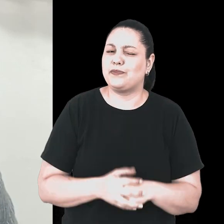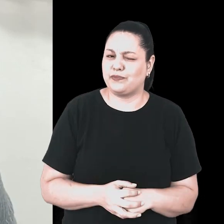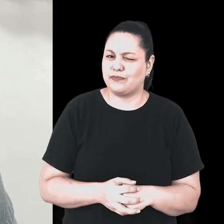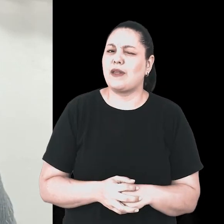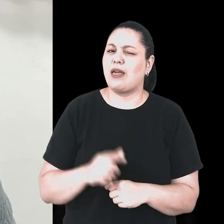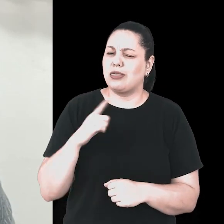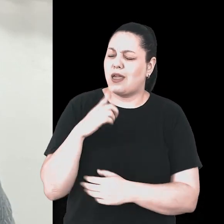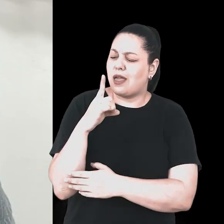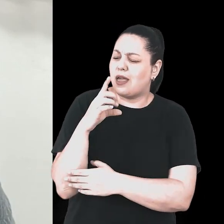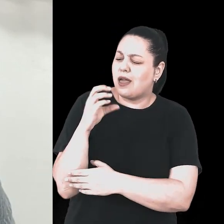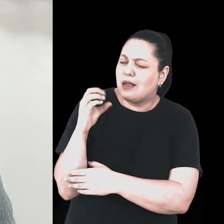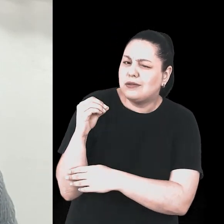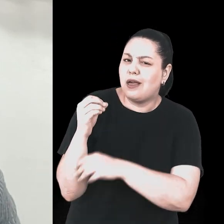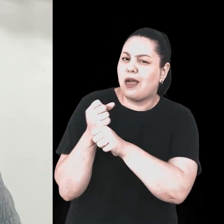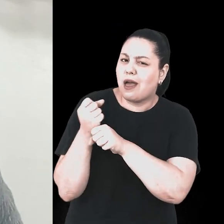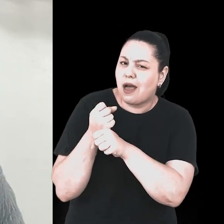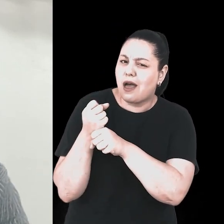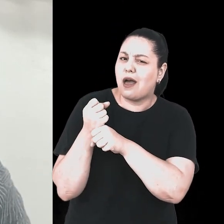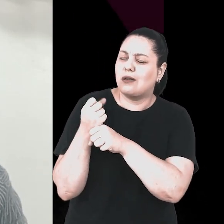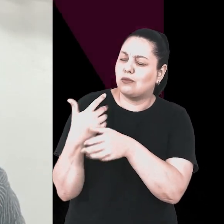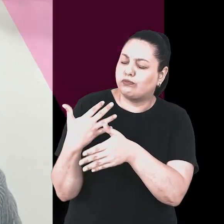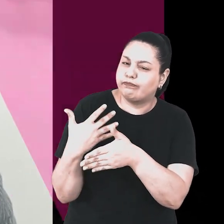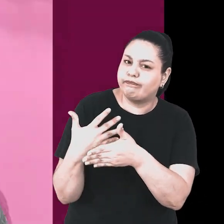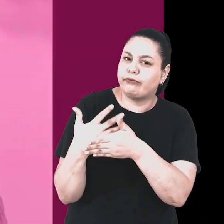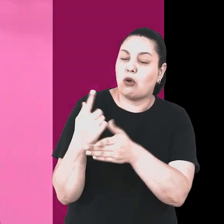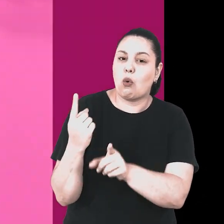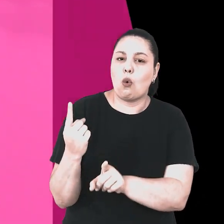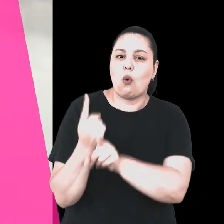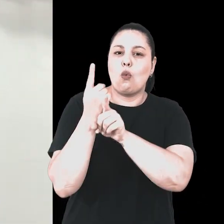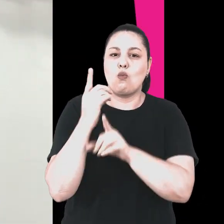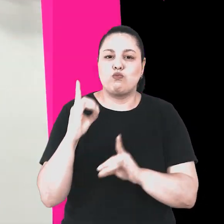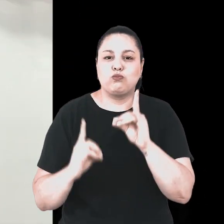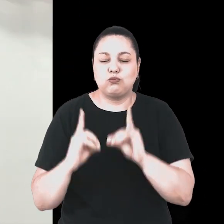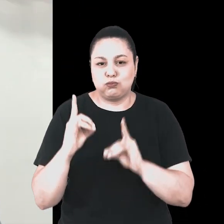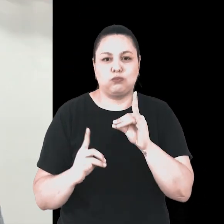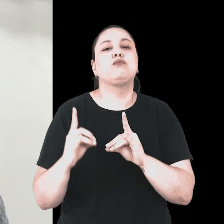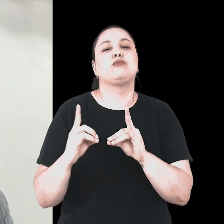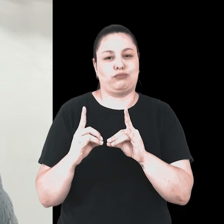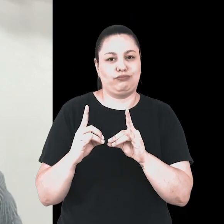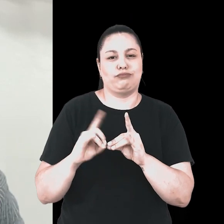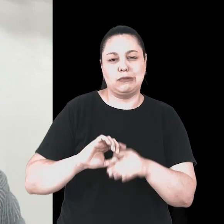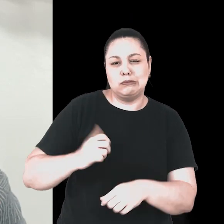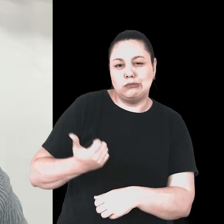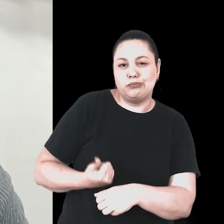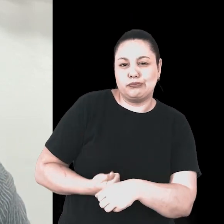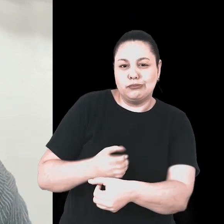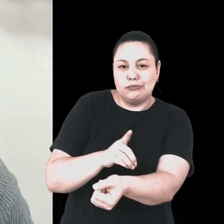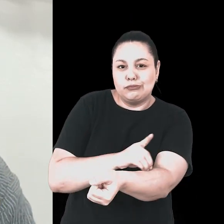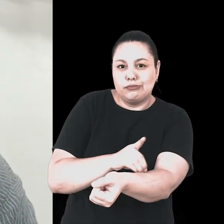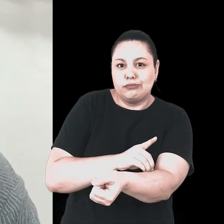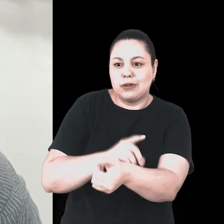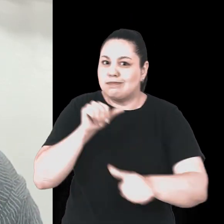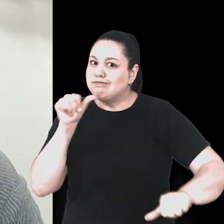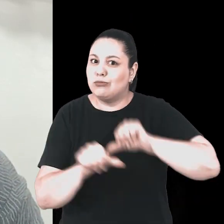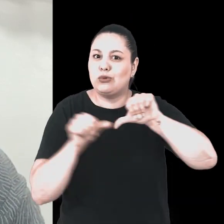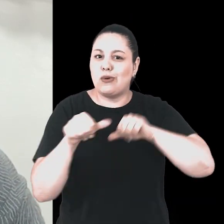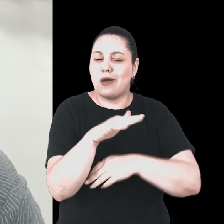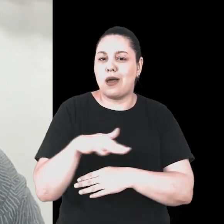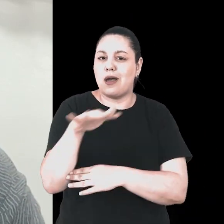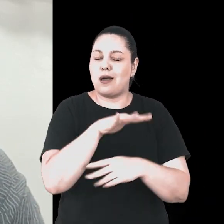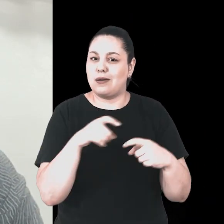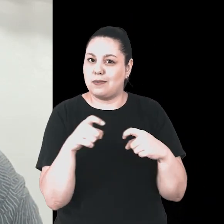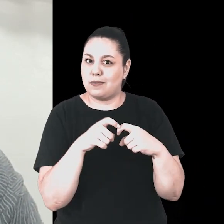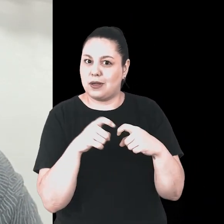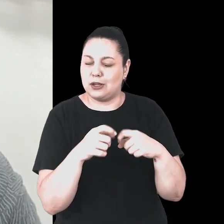Olá! Há pouco mais de 100 anos, a descoberta do hormônio pancreático, insulina, revolucionou a medicina. E é diante deste achado